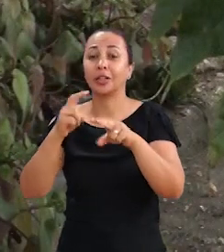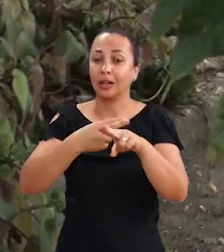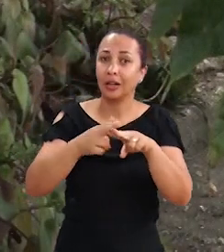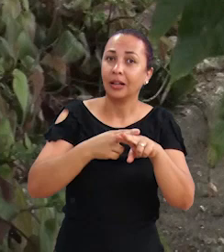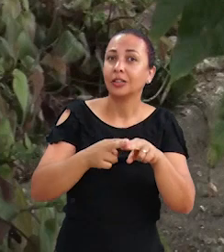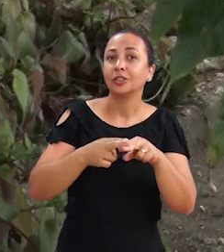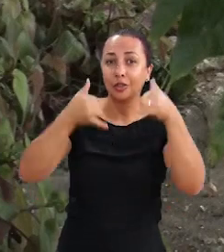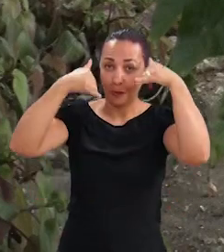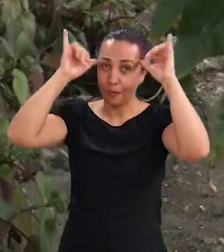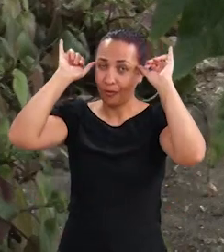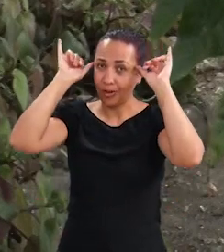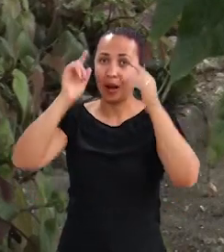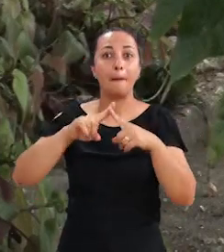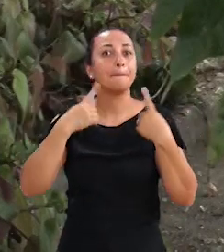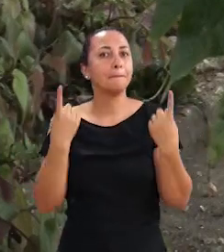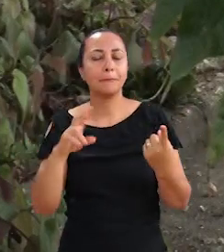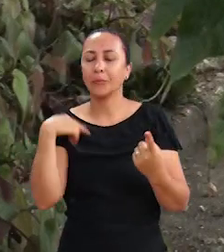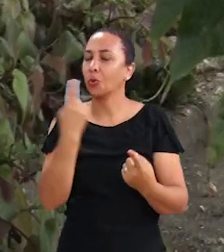mercado